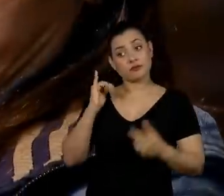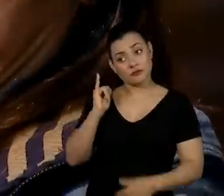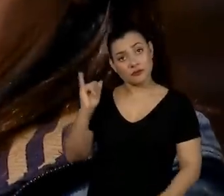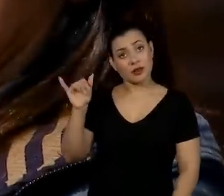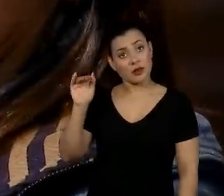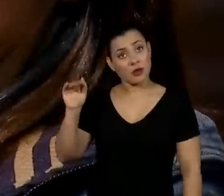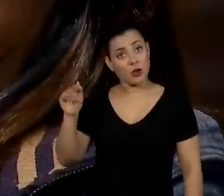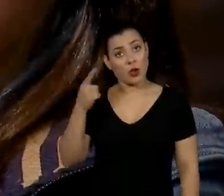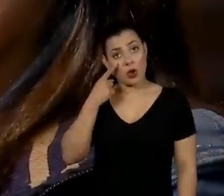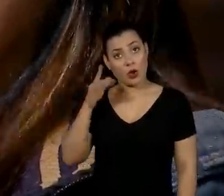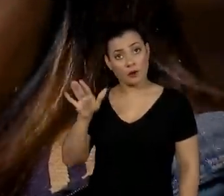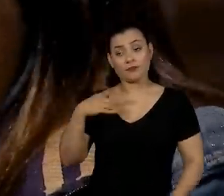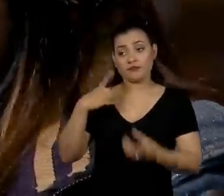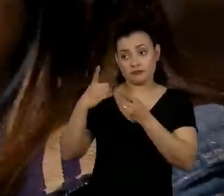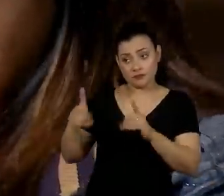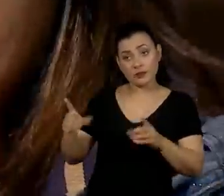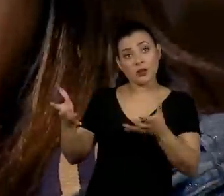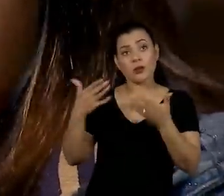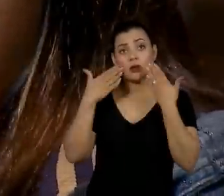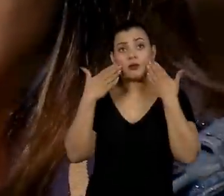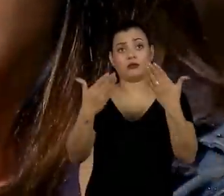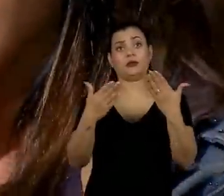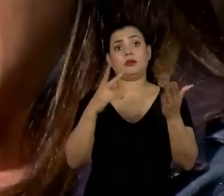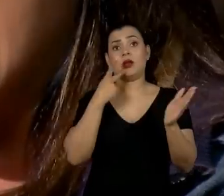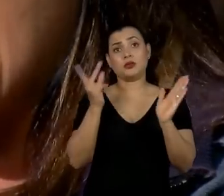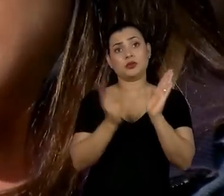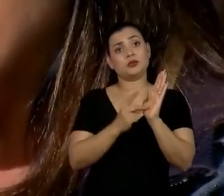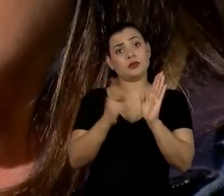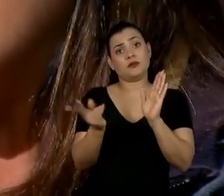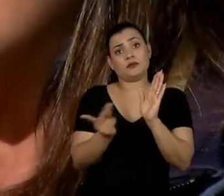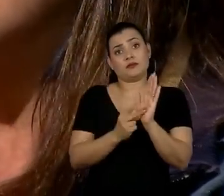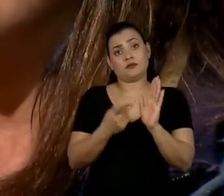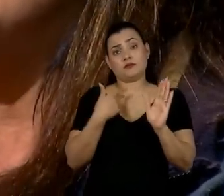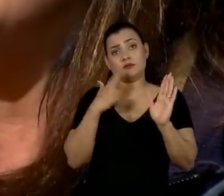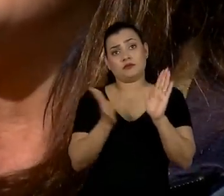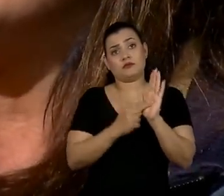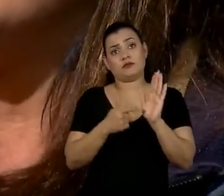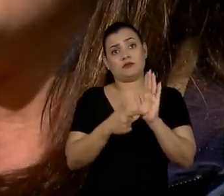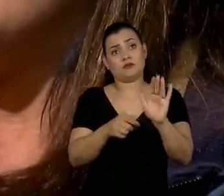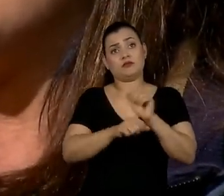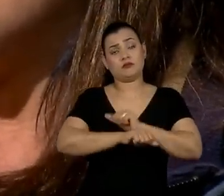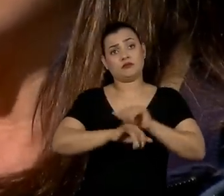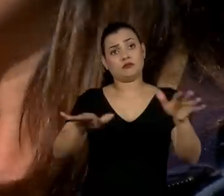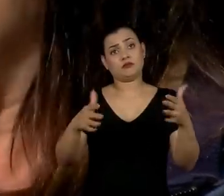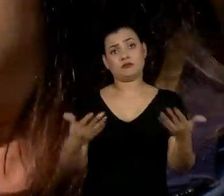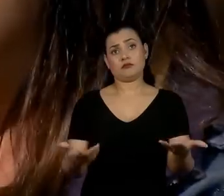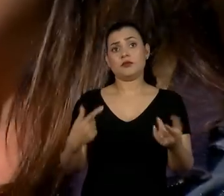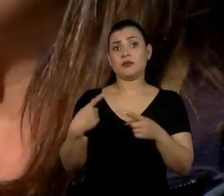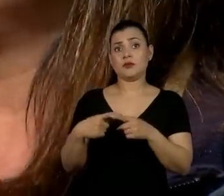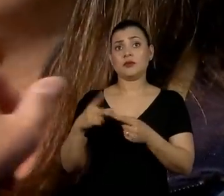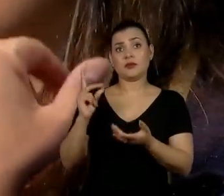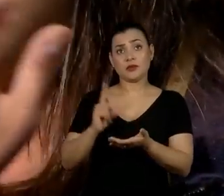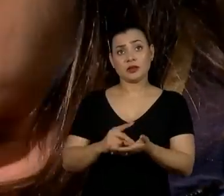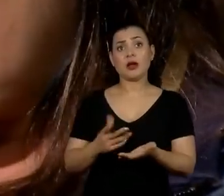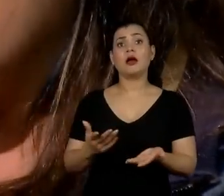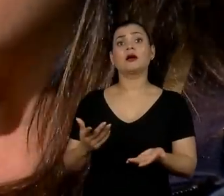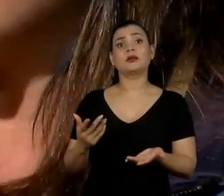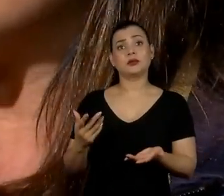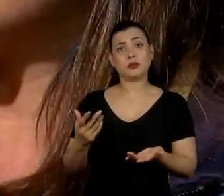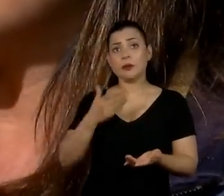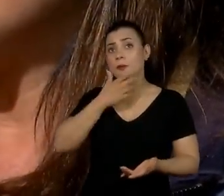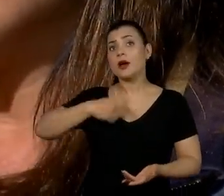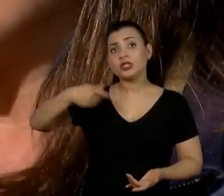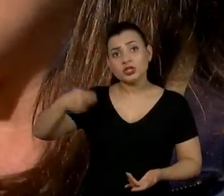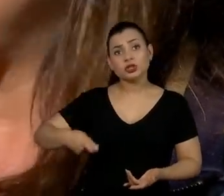já que encerramos eu queria falar meio que é verdade né e tal Porque é o machismo existe né